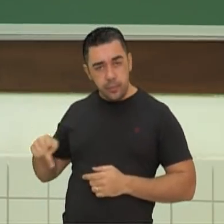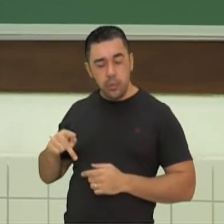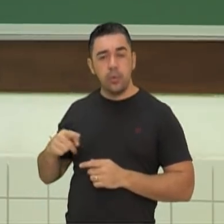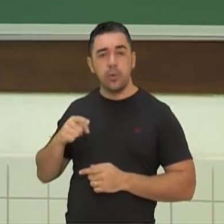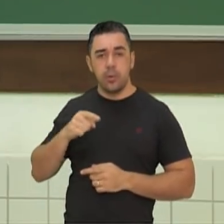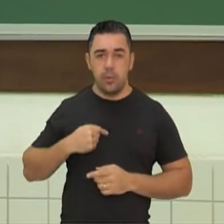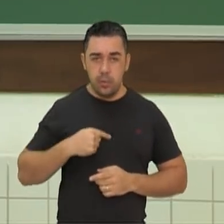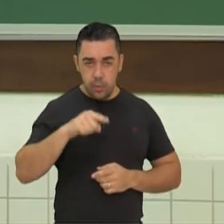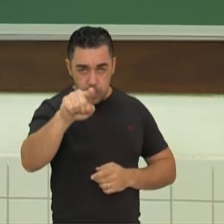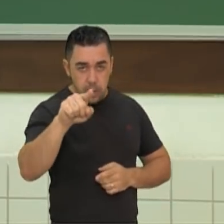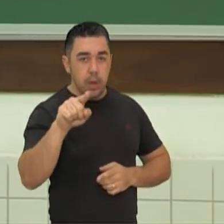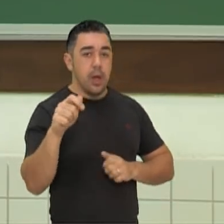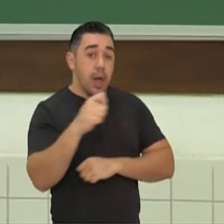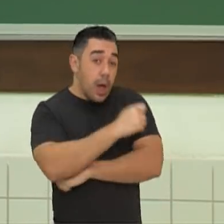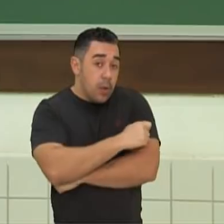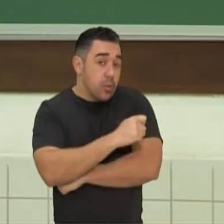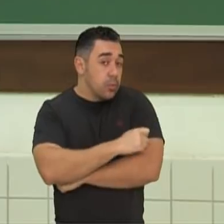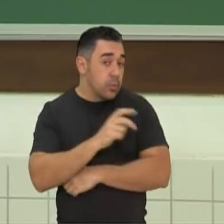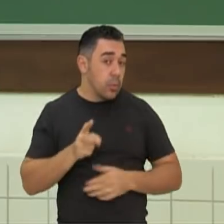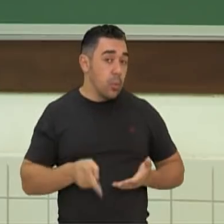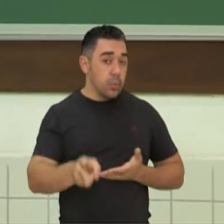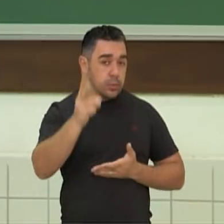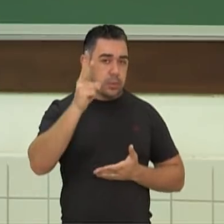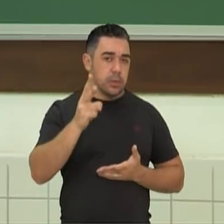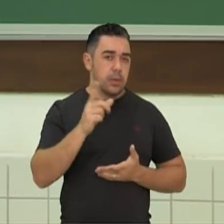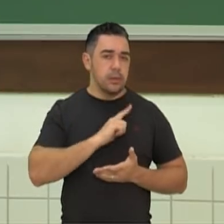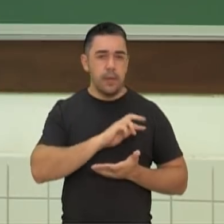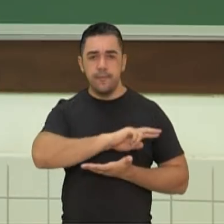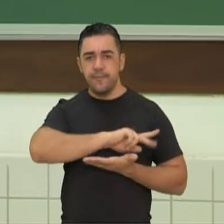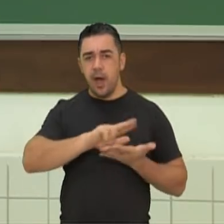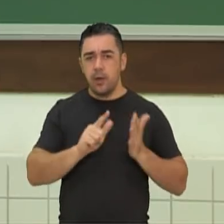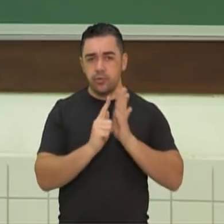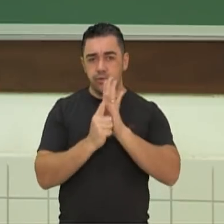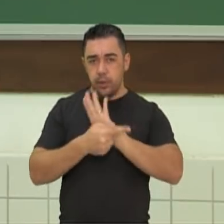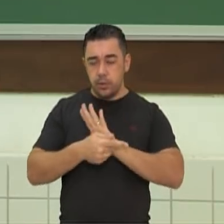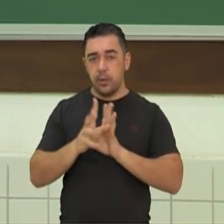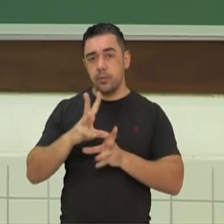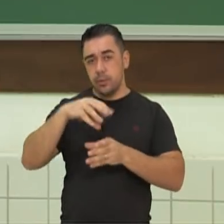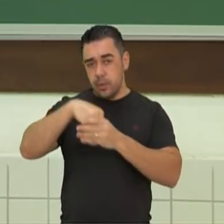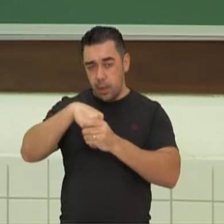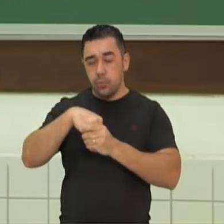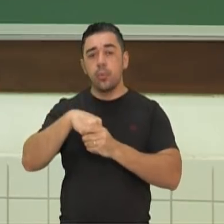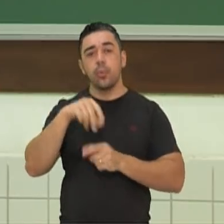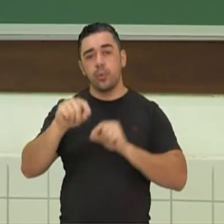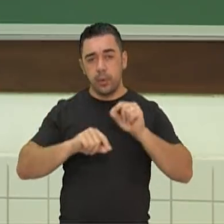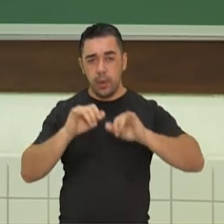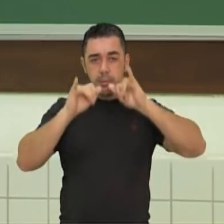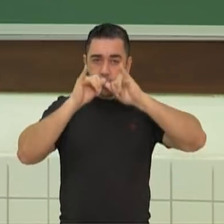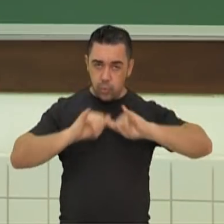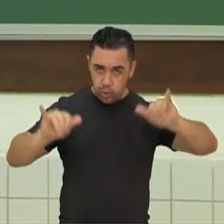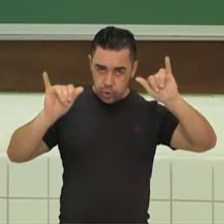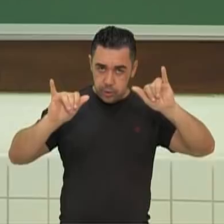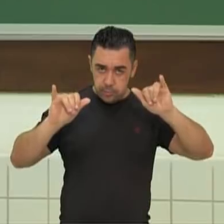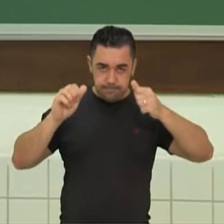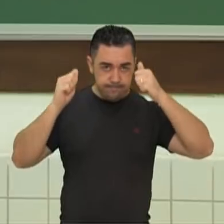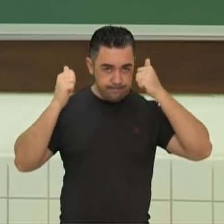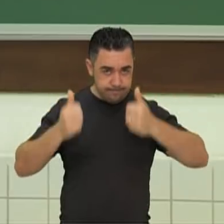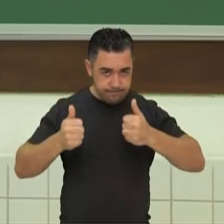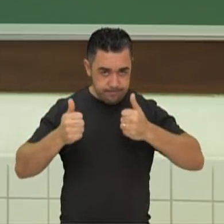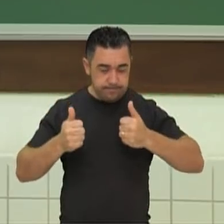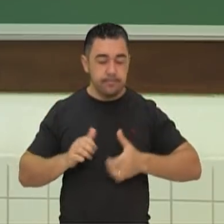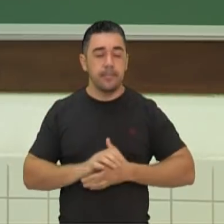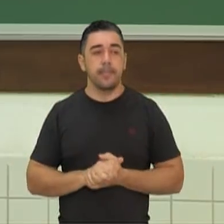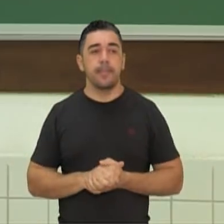alunos, tá? É uma constante, então nós temos vários gêneros. Dentre eles, nós temos o gênero notícia,